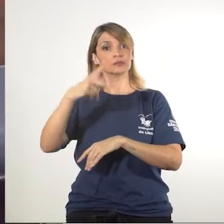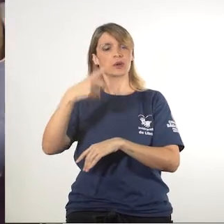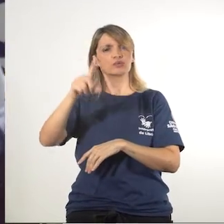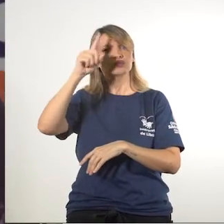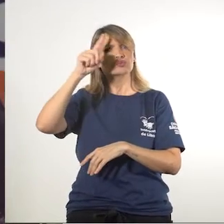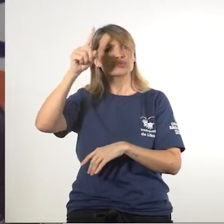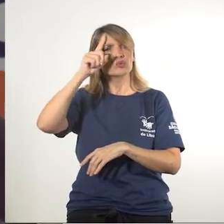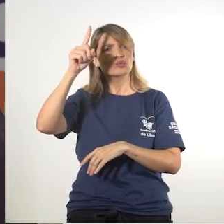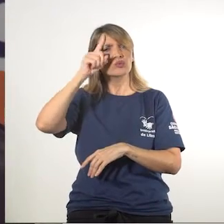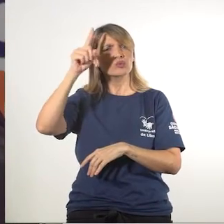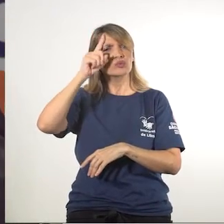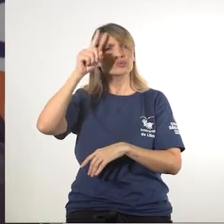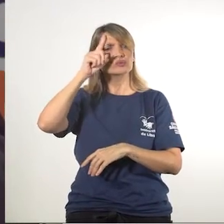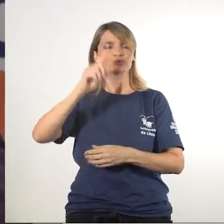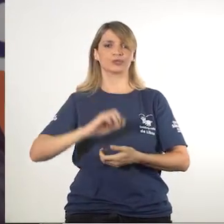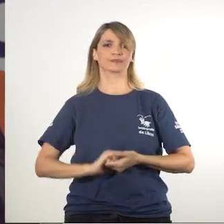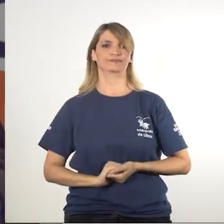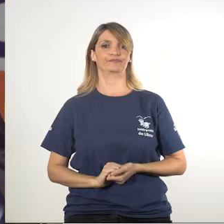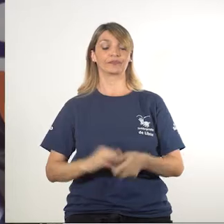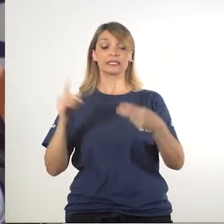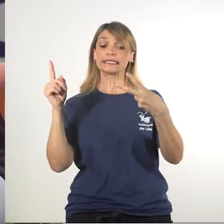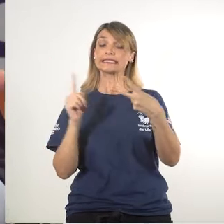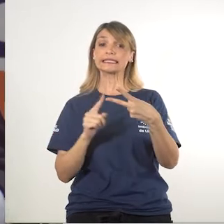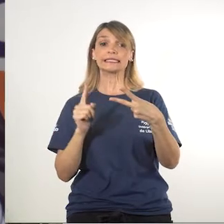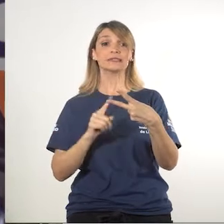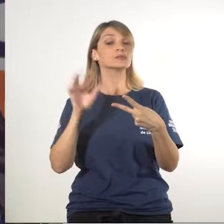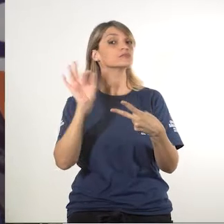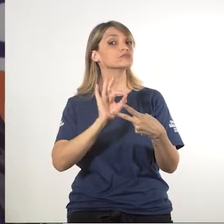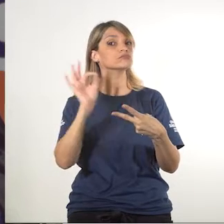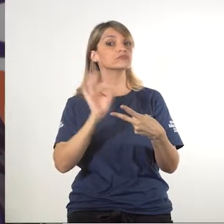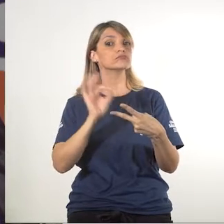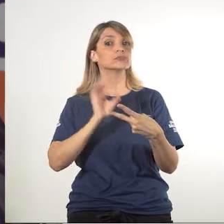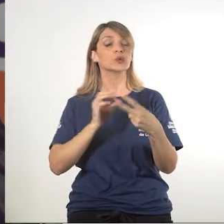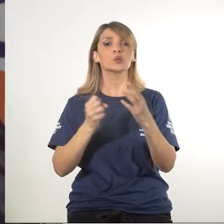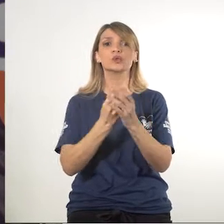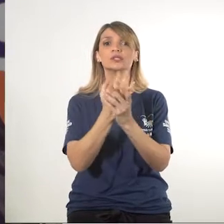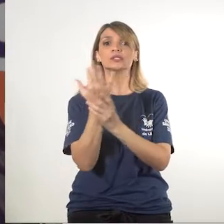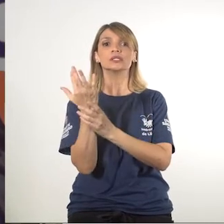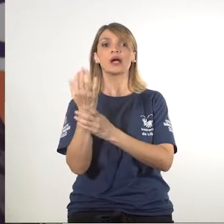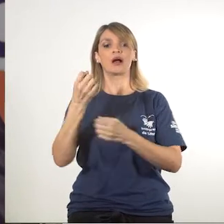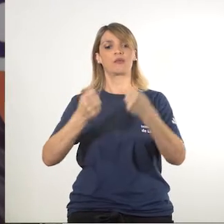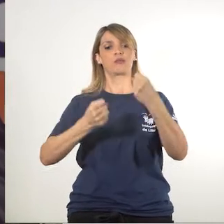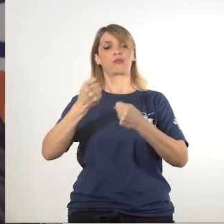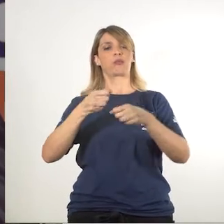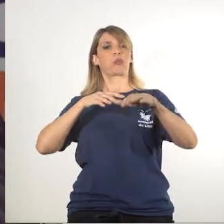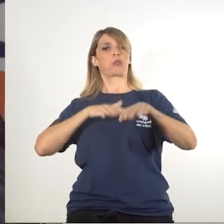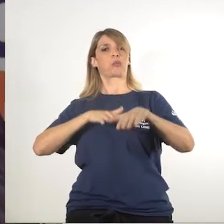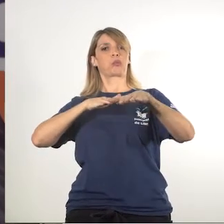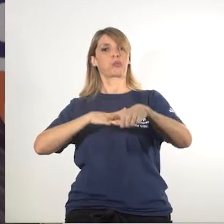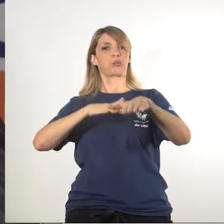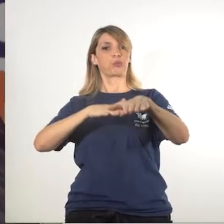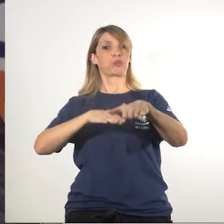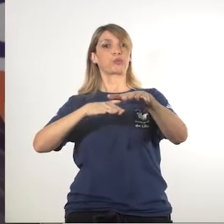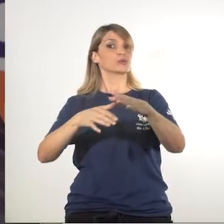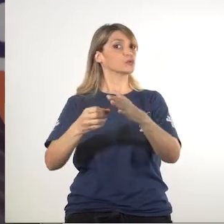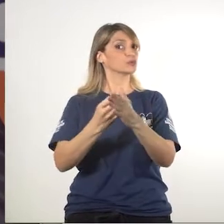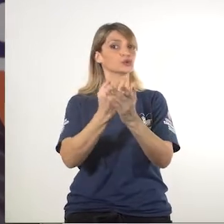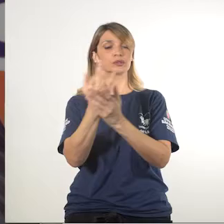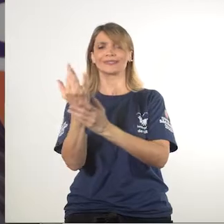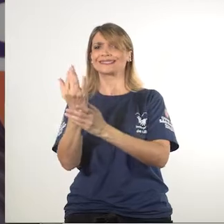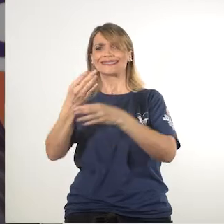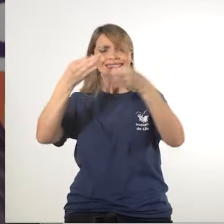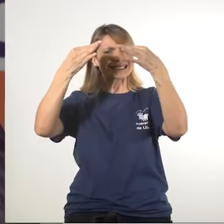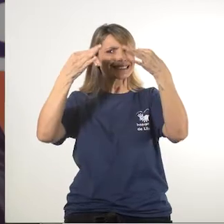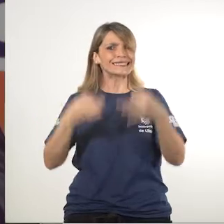dia. O segundo indicador é a quantidade de carros na rua. Este número também é muito